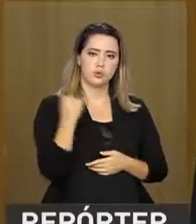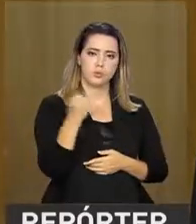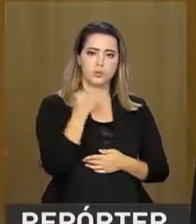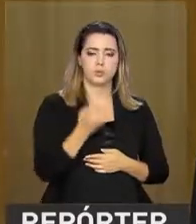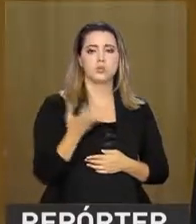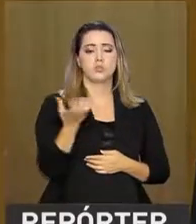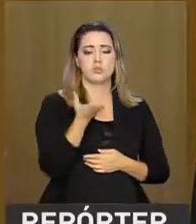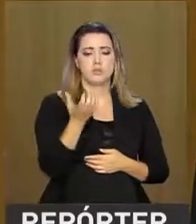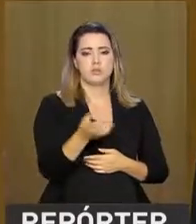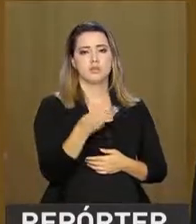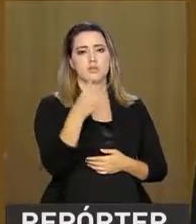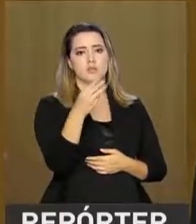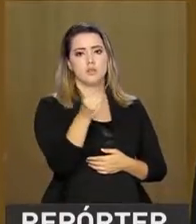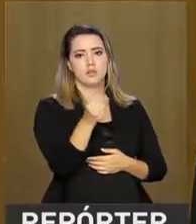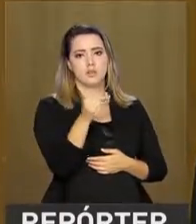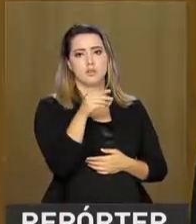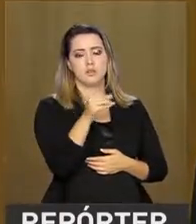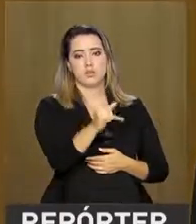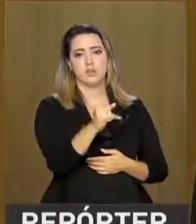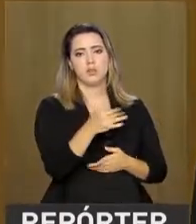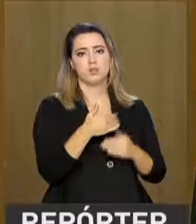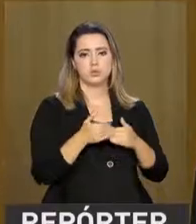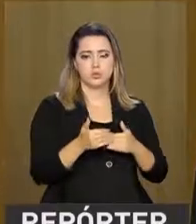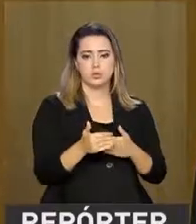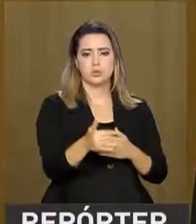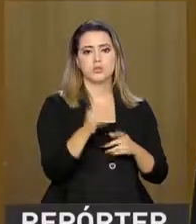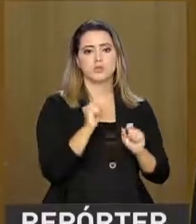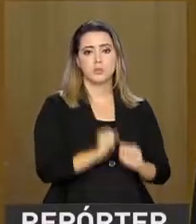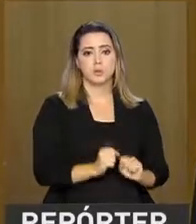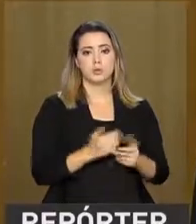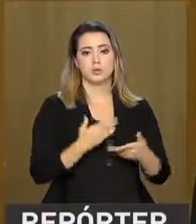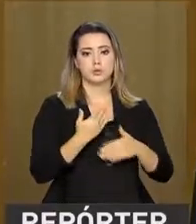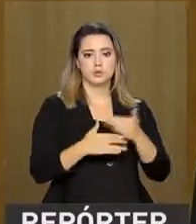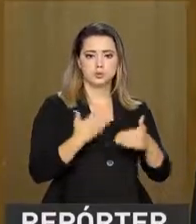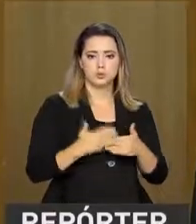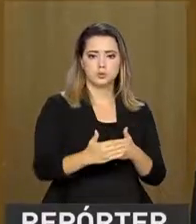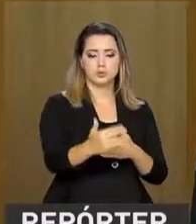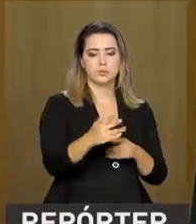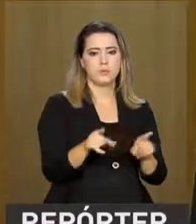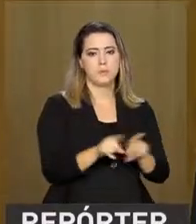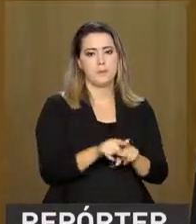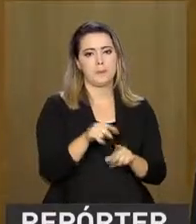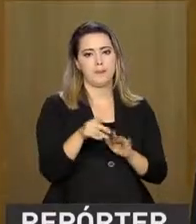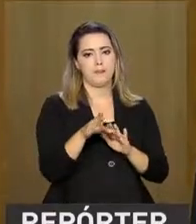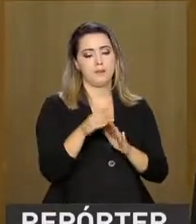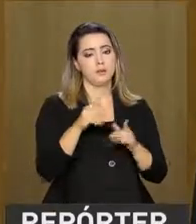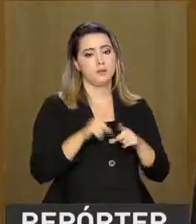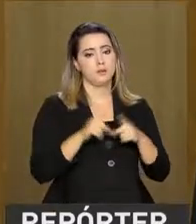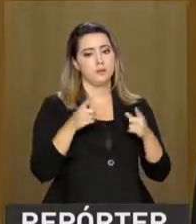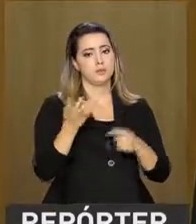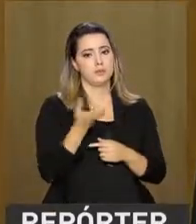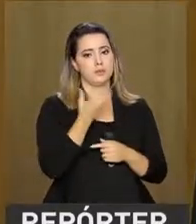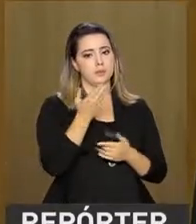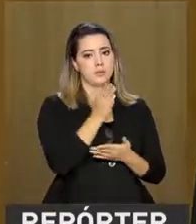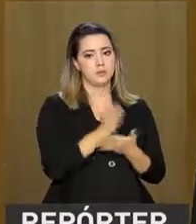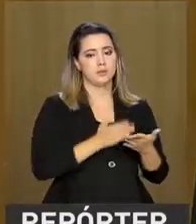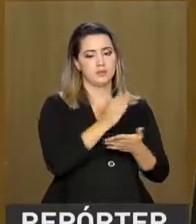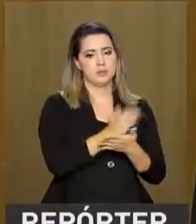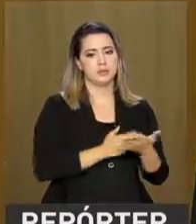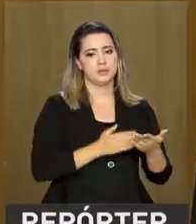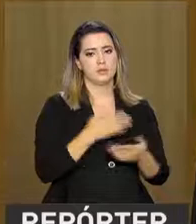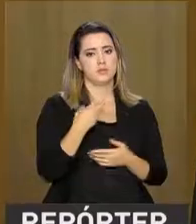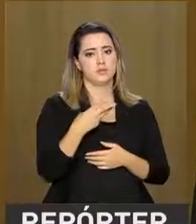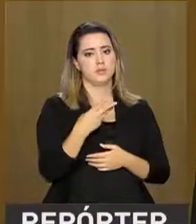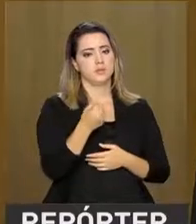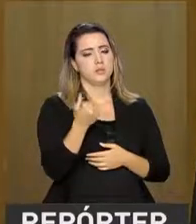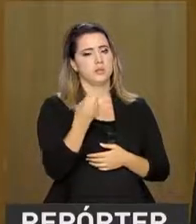tirar os seus 30 dias de férias corridos, não tem problema nenhum. A modernização permite a continuidade da regra atual. Mas e se ele quiser parcelar? E se ele quiser